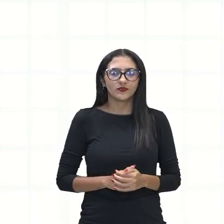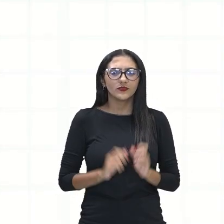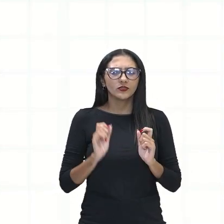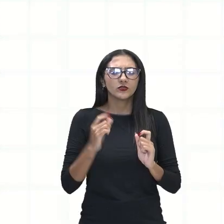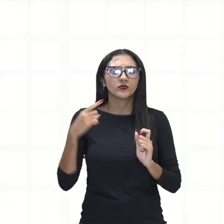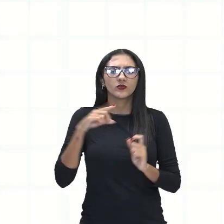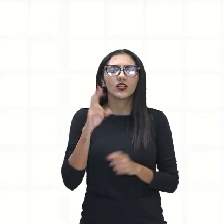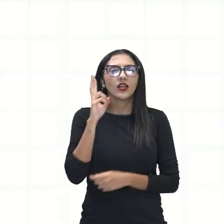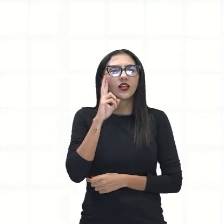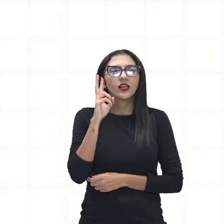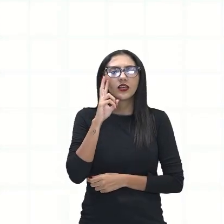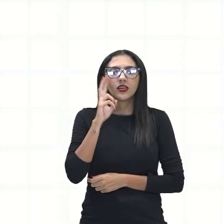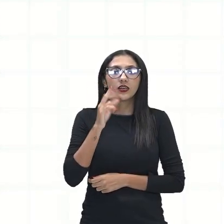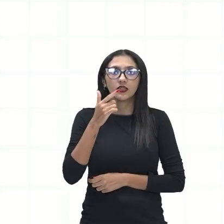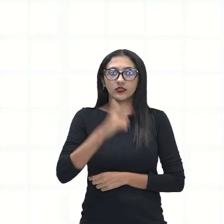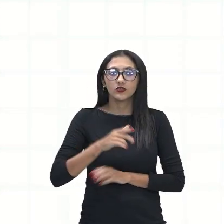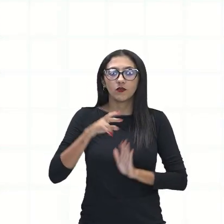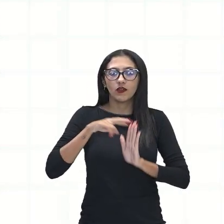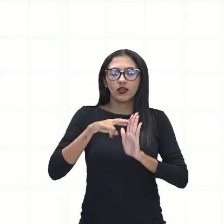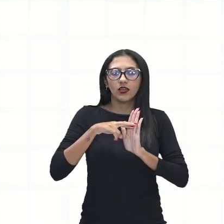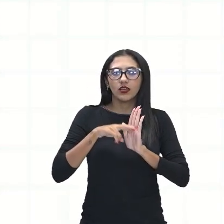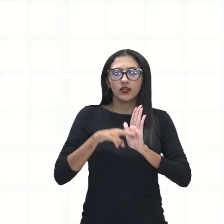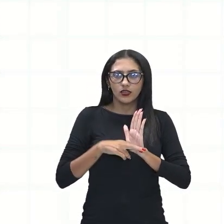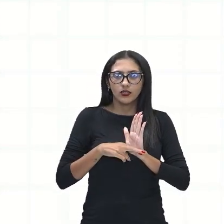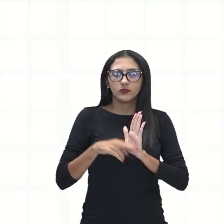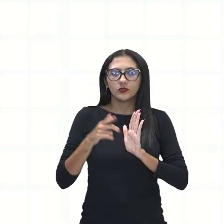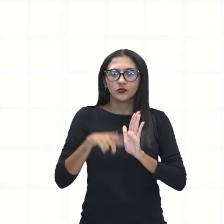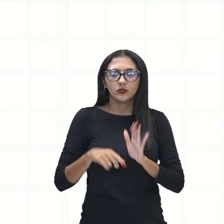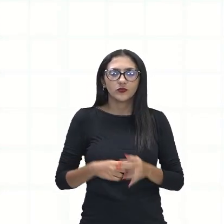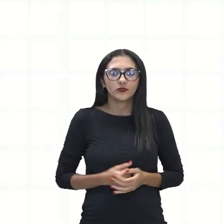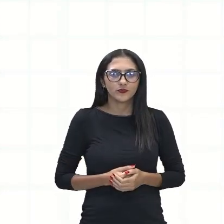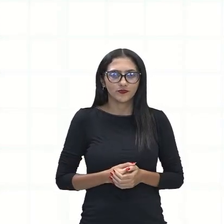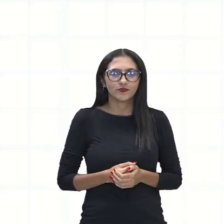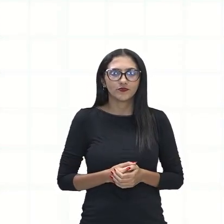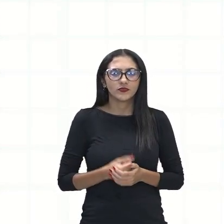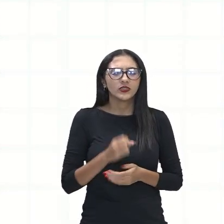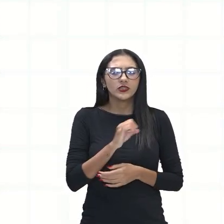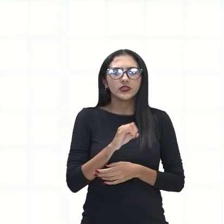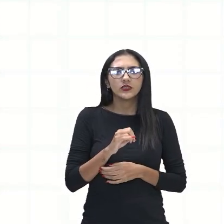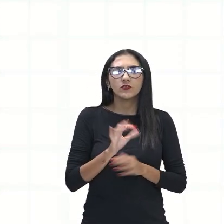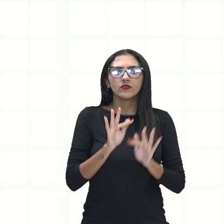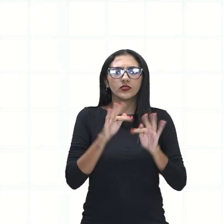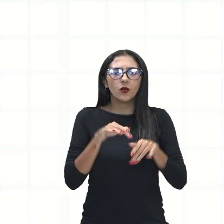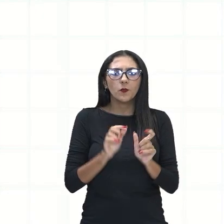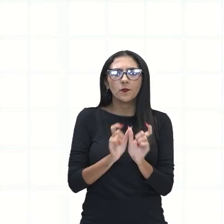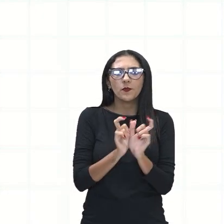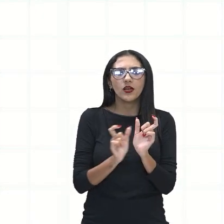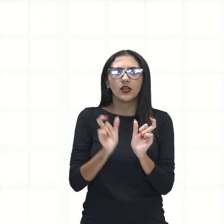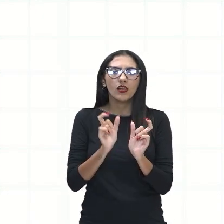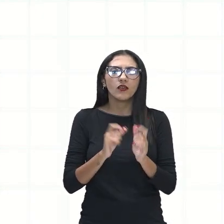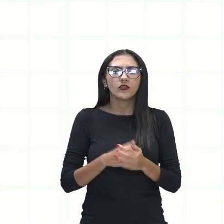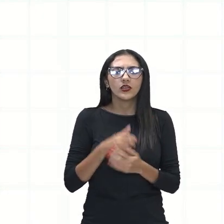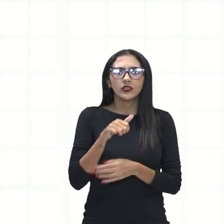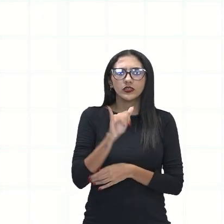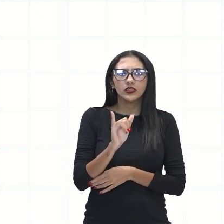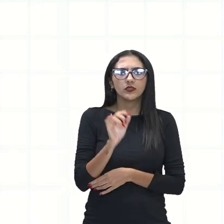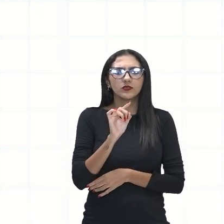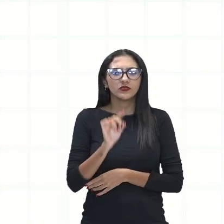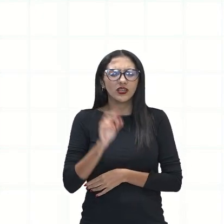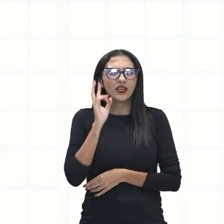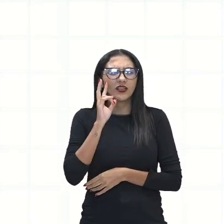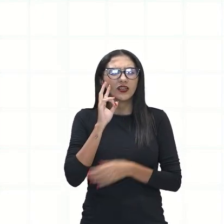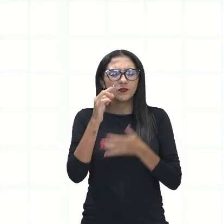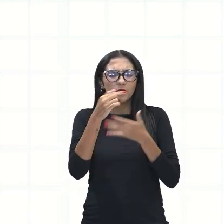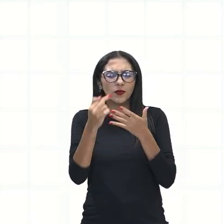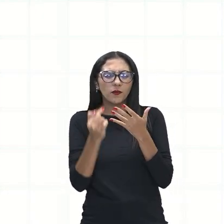lembram aí as regras, né? Mais uma vez, se terminar em Y, se terminar em todo aquele conjuntinho de letras